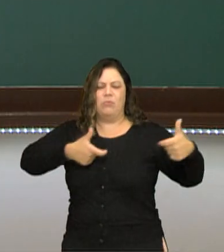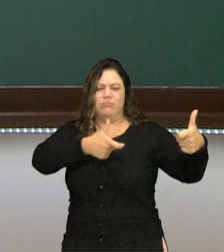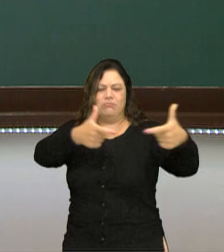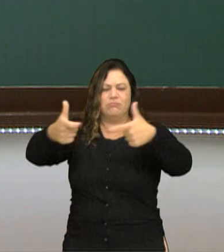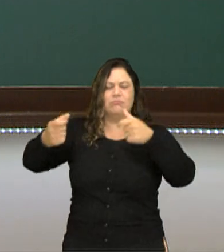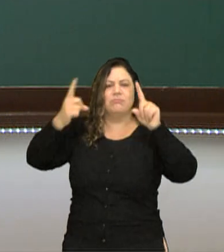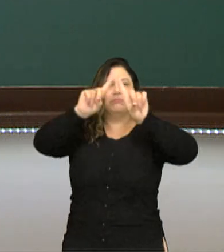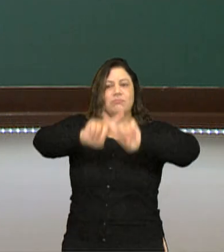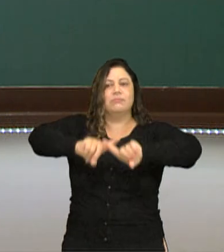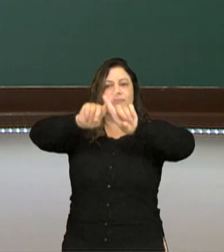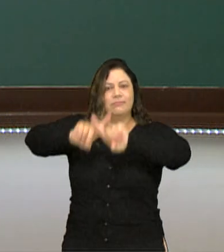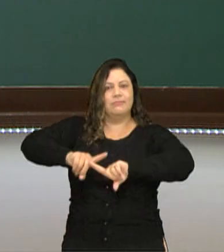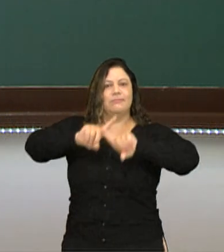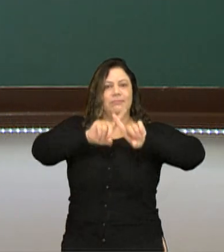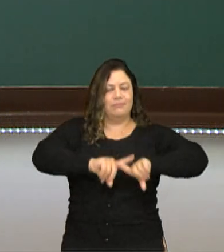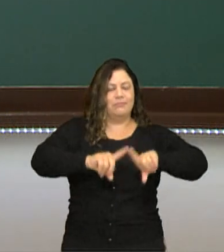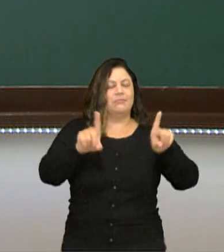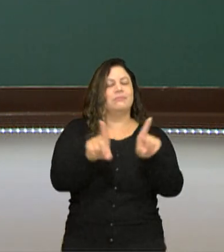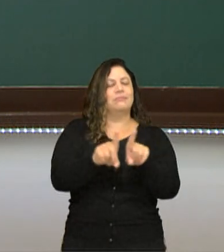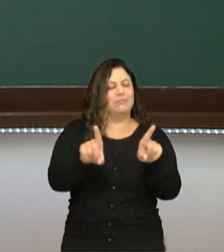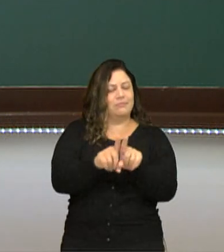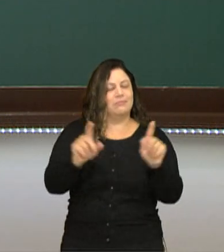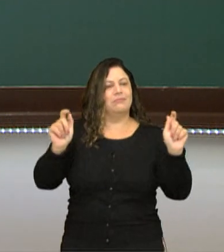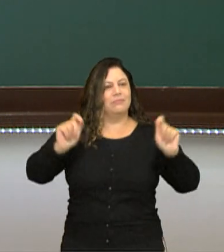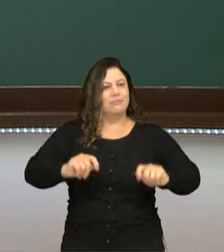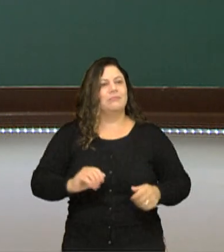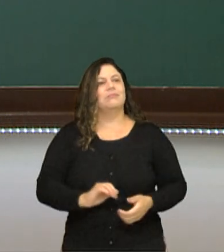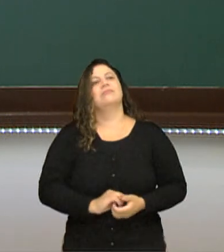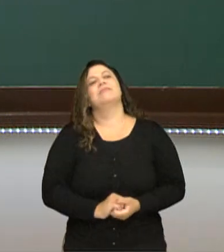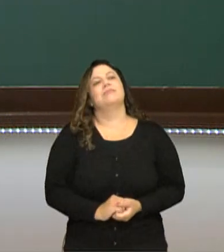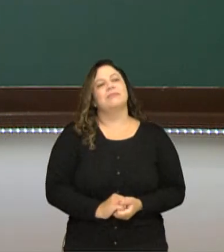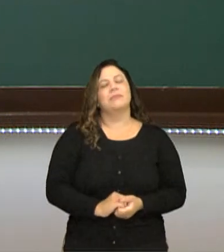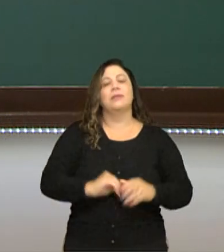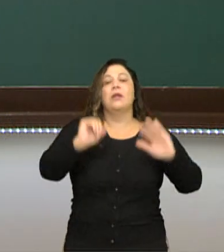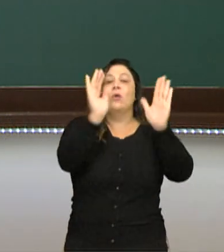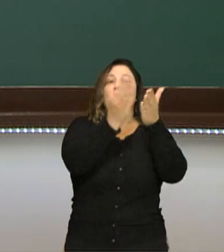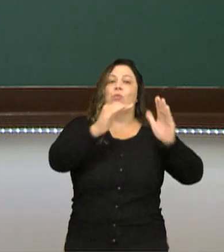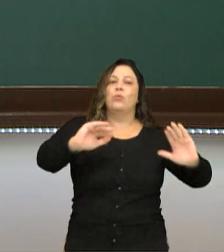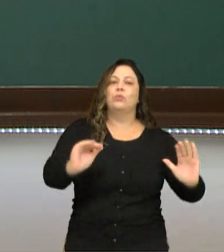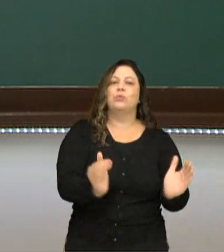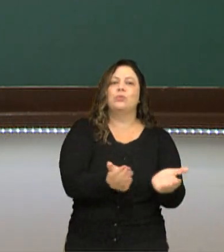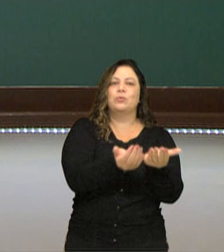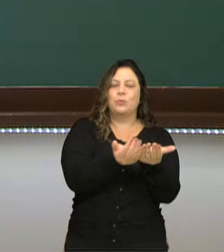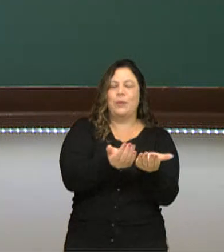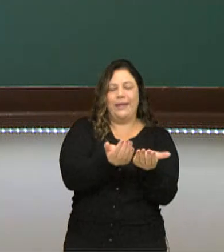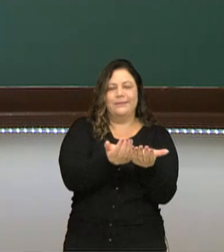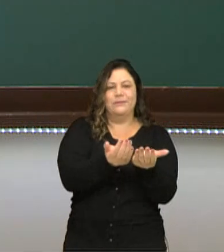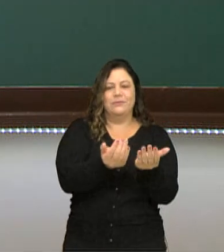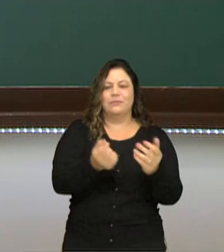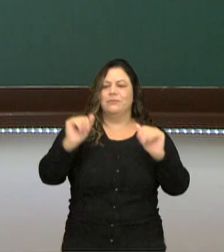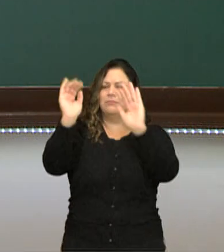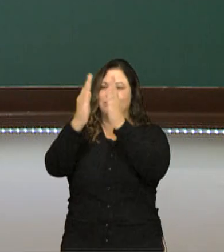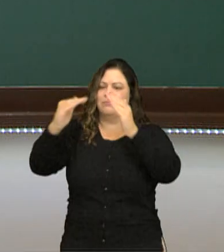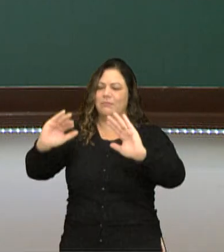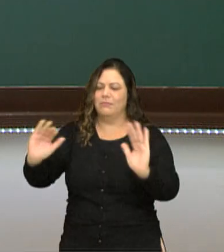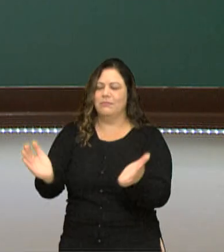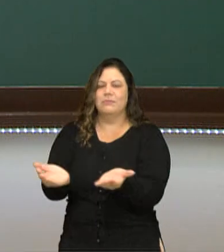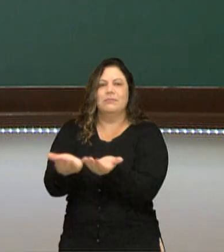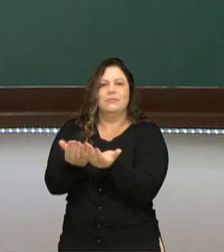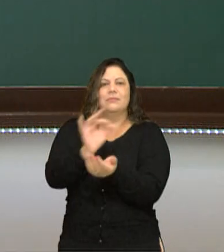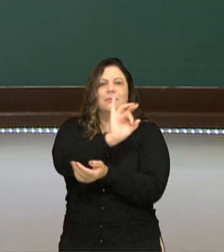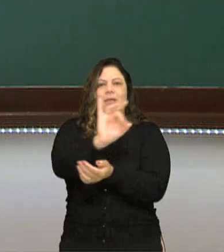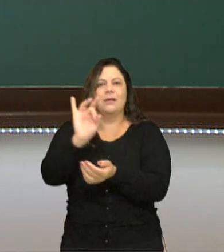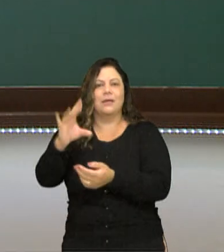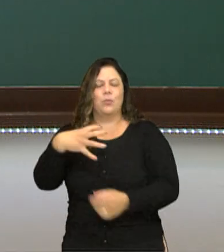Então, era muito presente ali também, tá? E os vasos ornamentados, né? Que eram todos elaborados, cada um